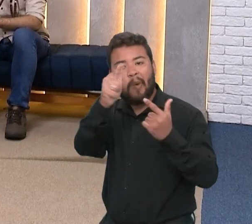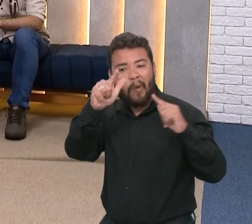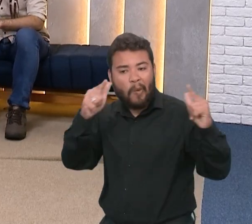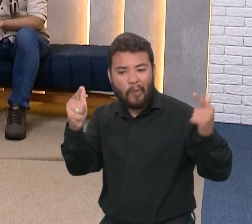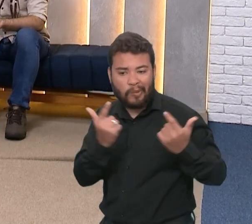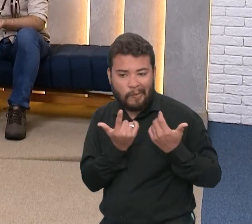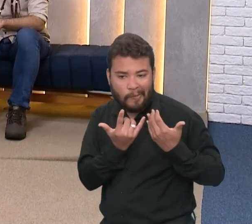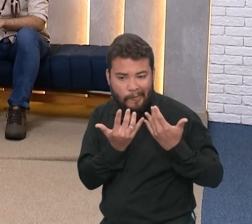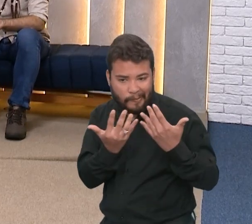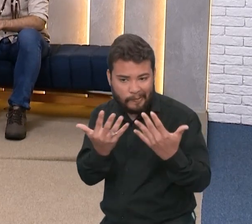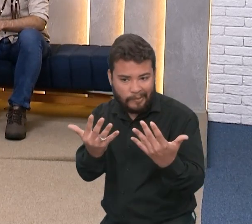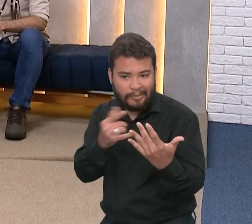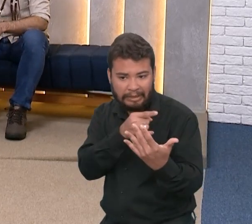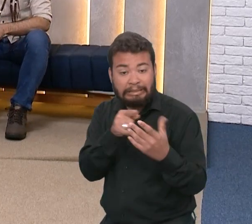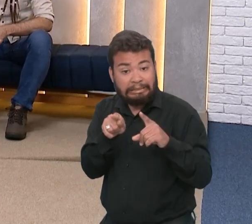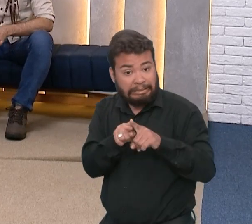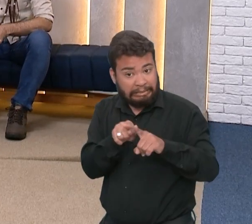receber